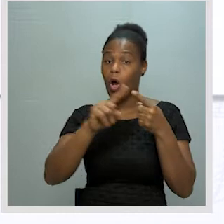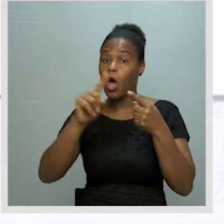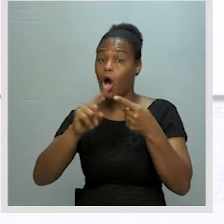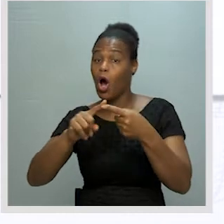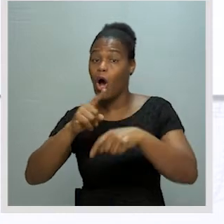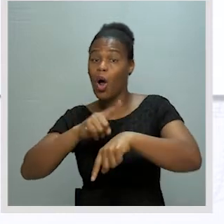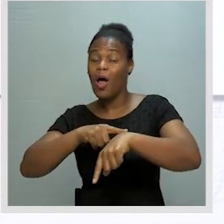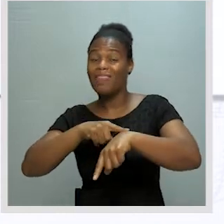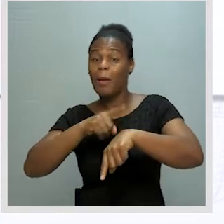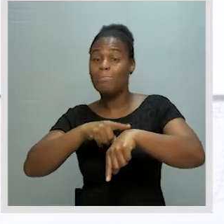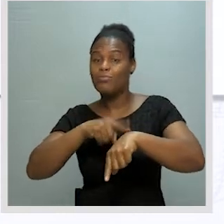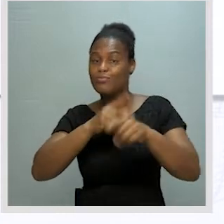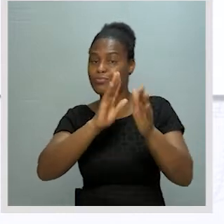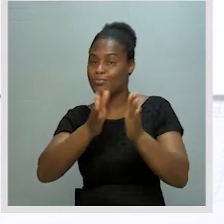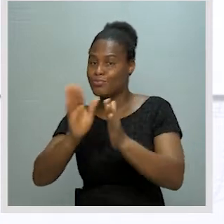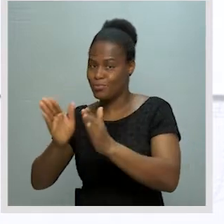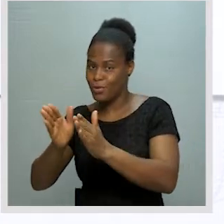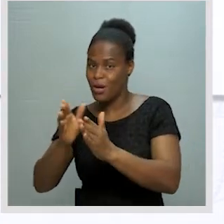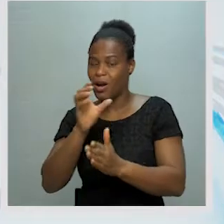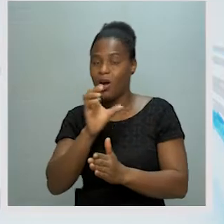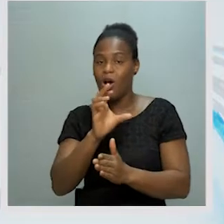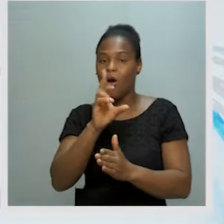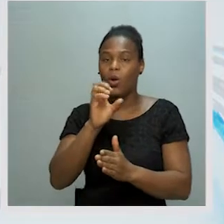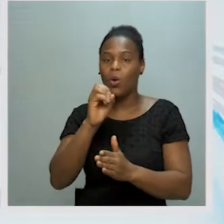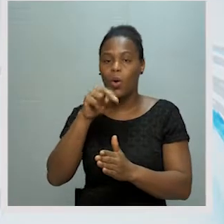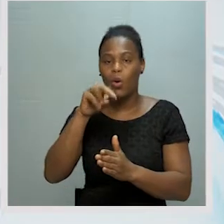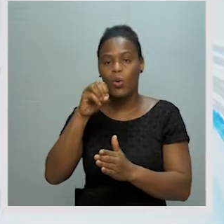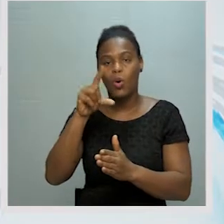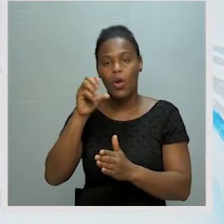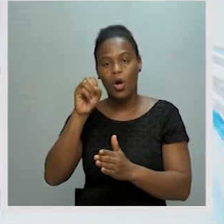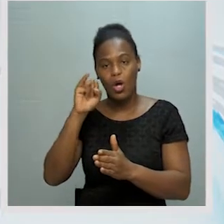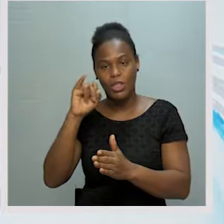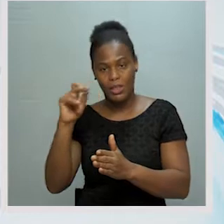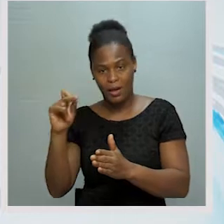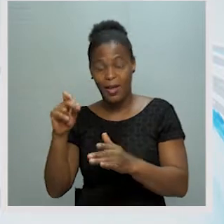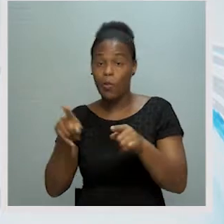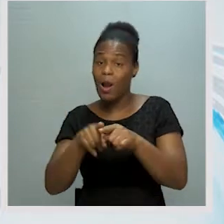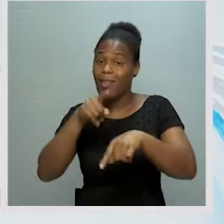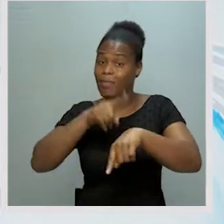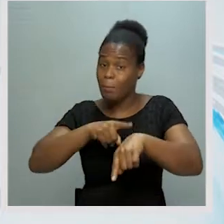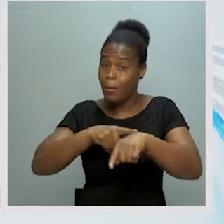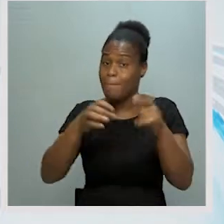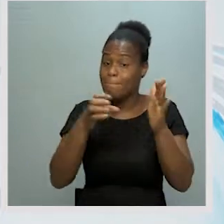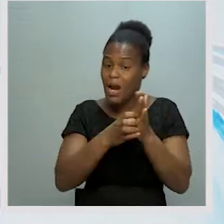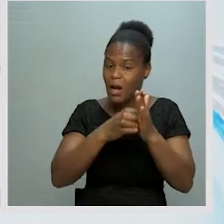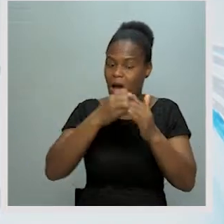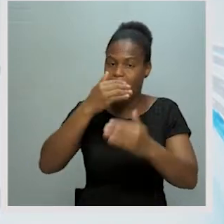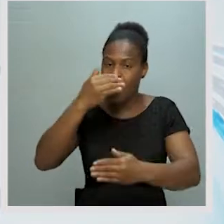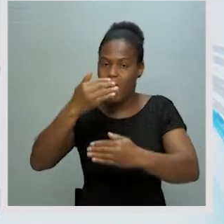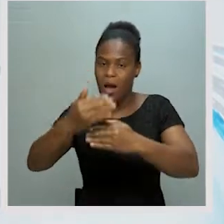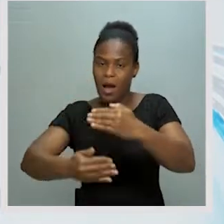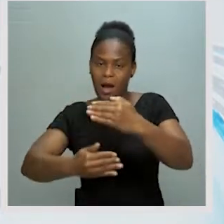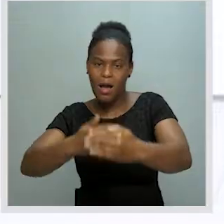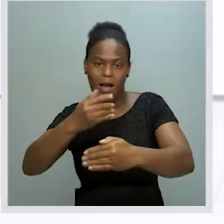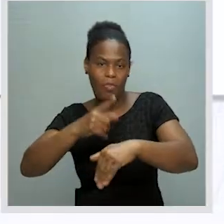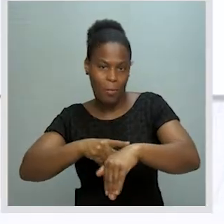ordem cronológica. Já sabem o que é cronologia, no tempo, não é? Marca-se a sucessão de